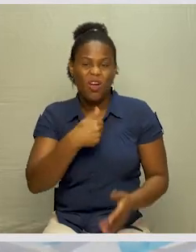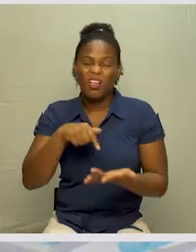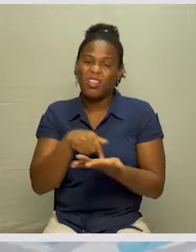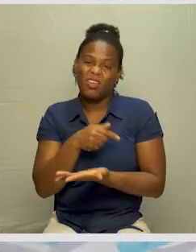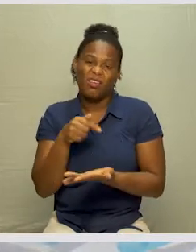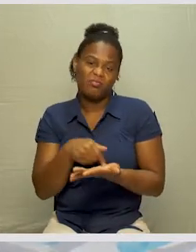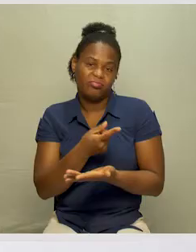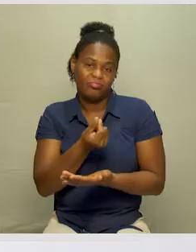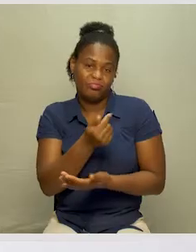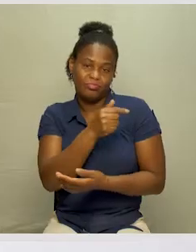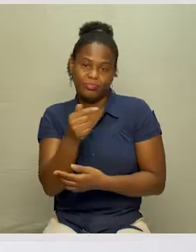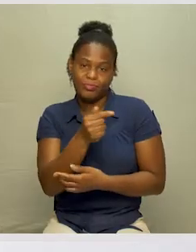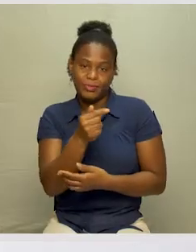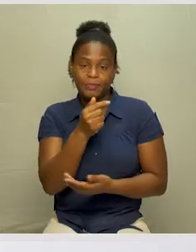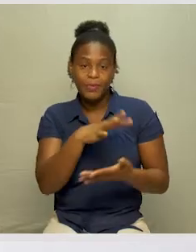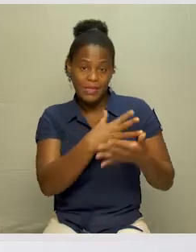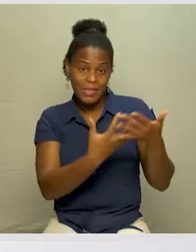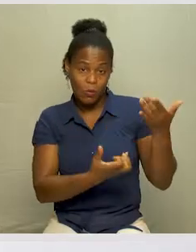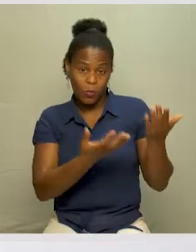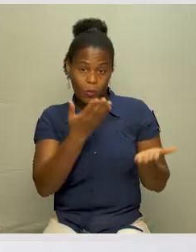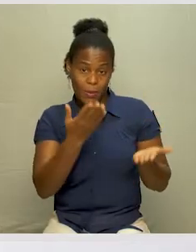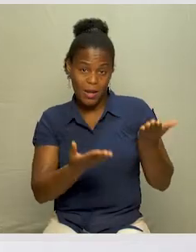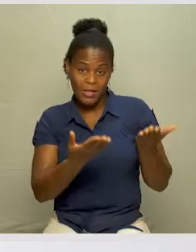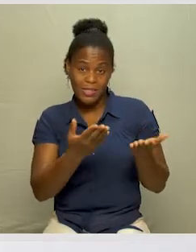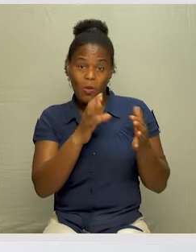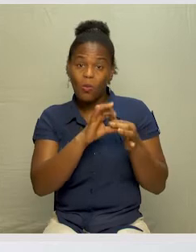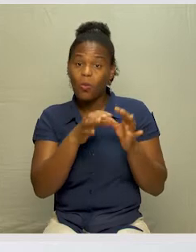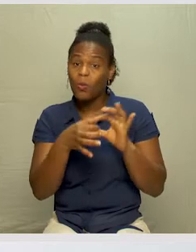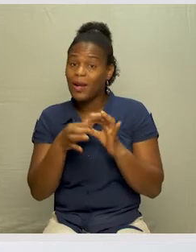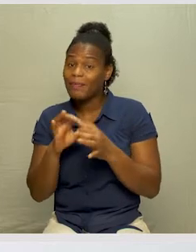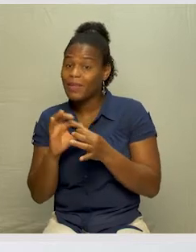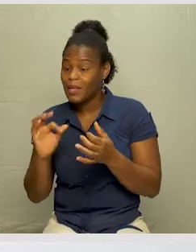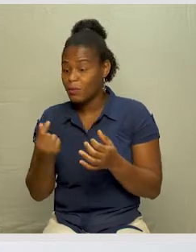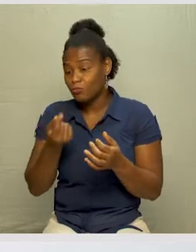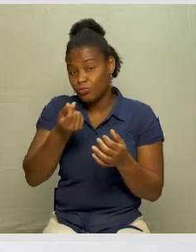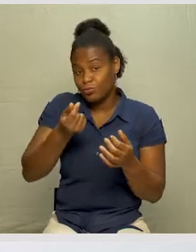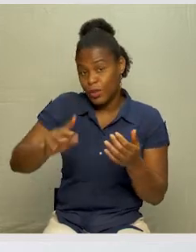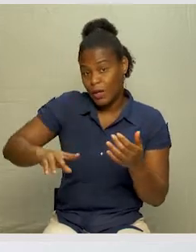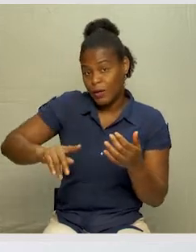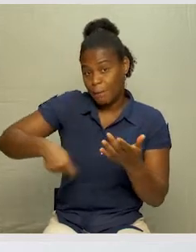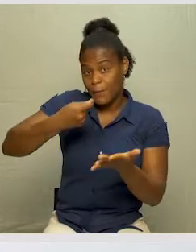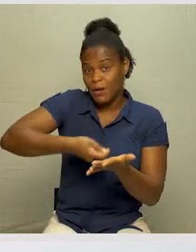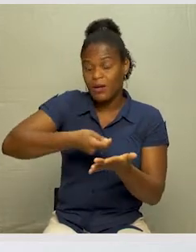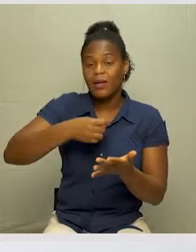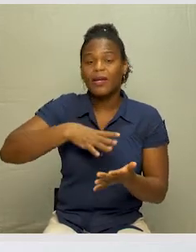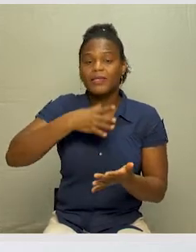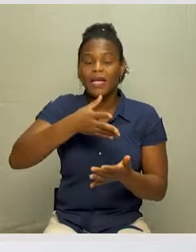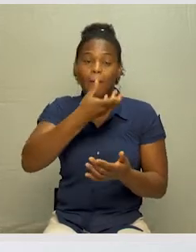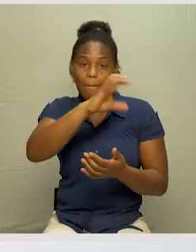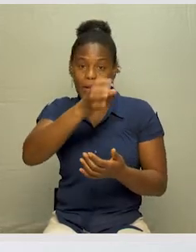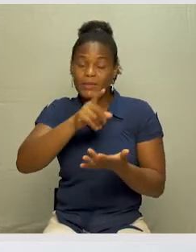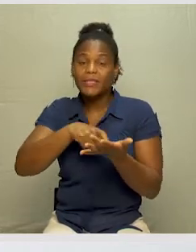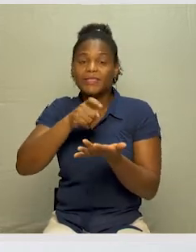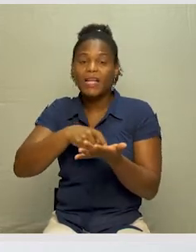temos um déficit no saldo da balança de corrente e de capital, isso significa que o país